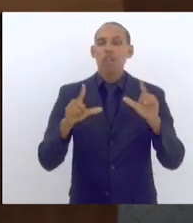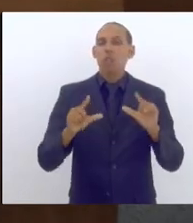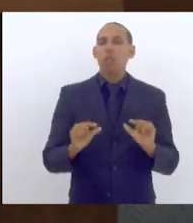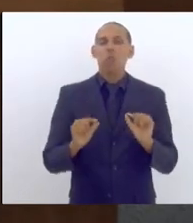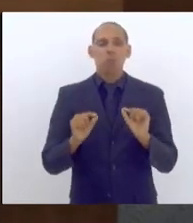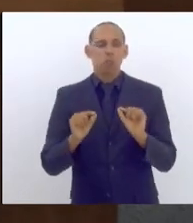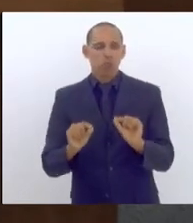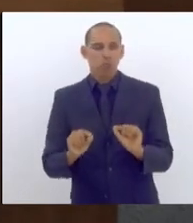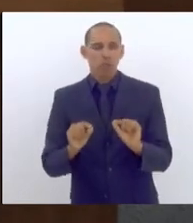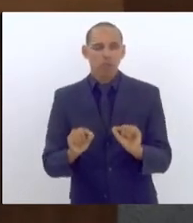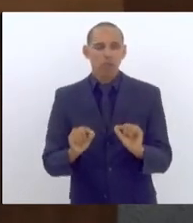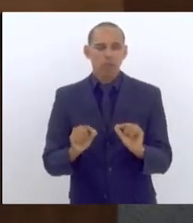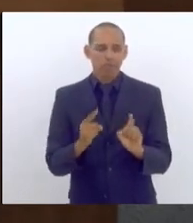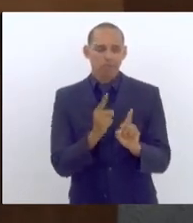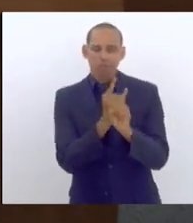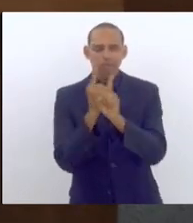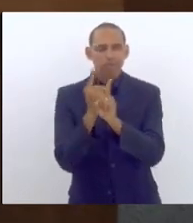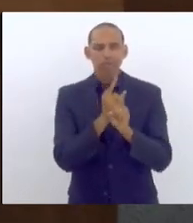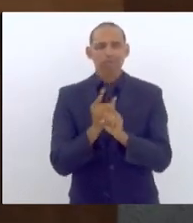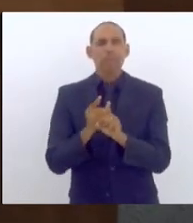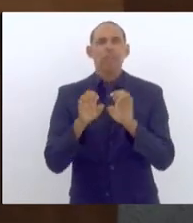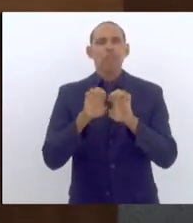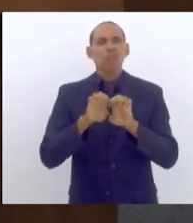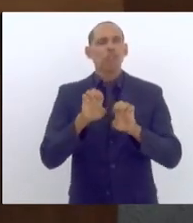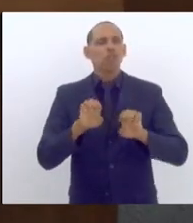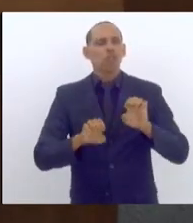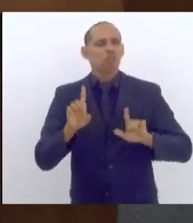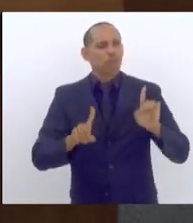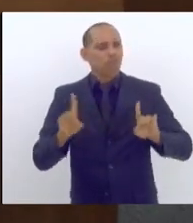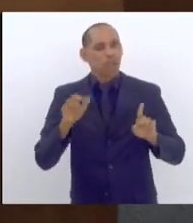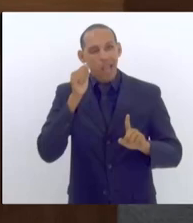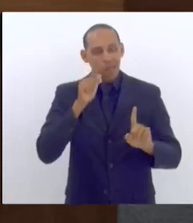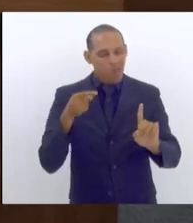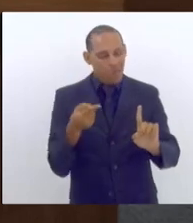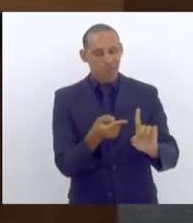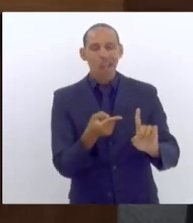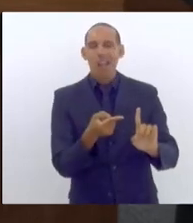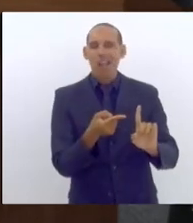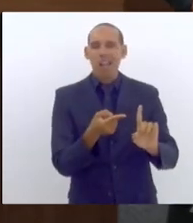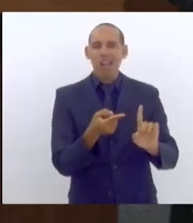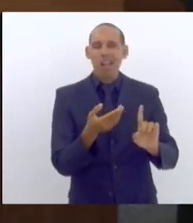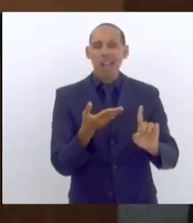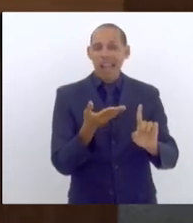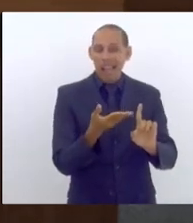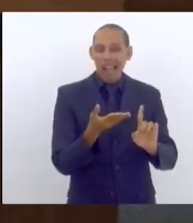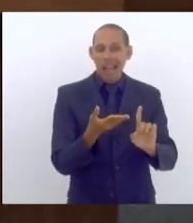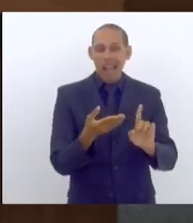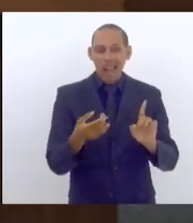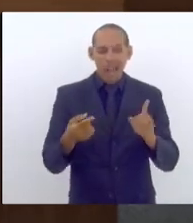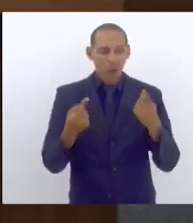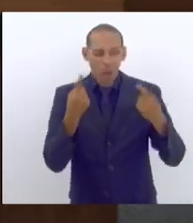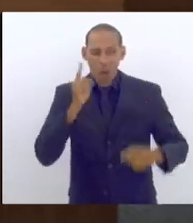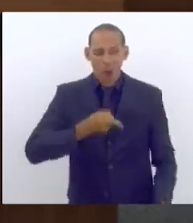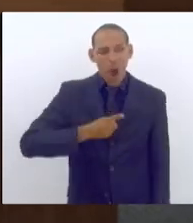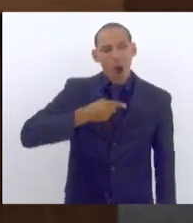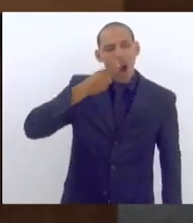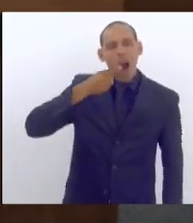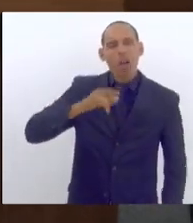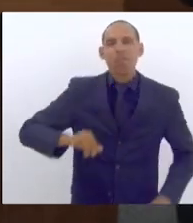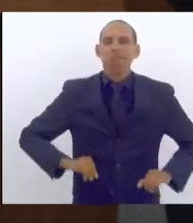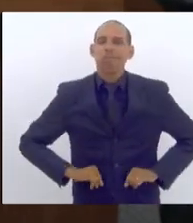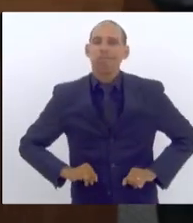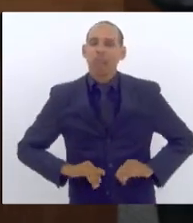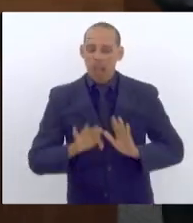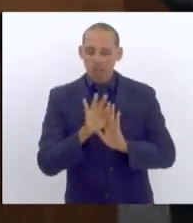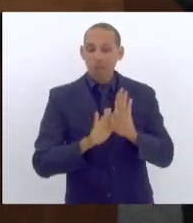né, e fazer uma localização estatística de fato daquela mulher que está sendo ameaçada. Então, esse formulário de avaliação